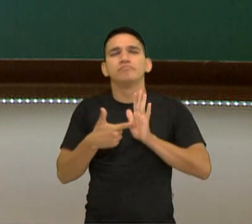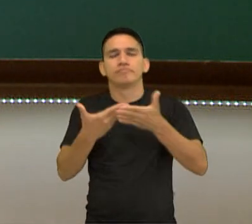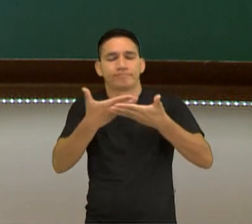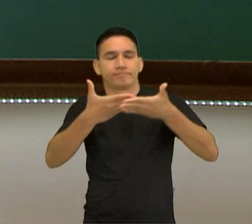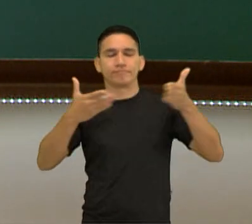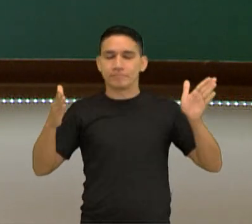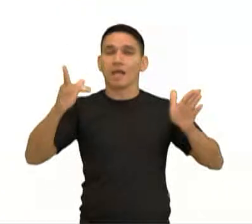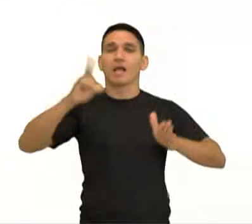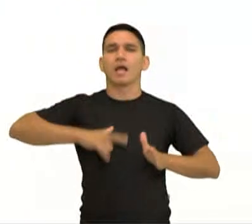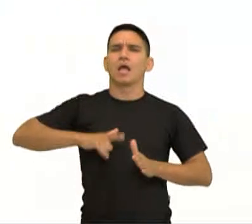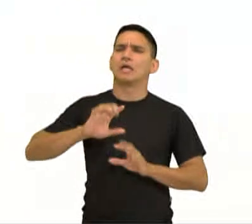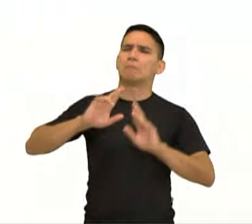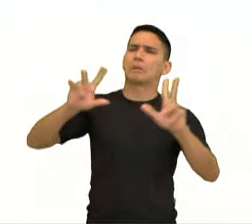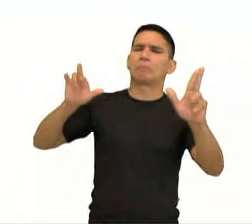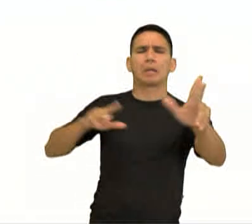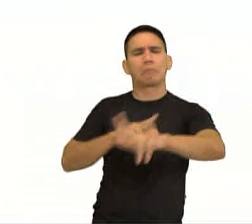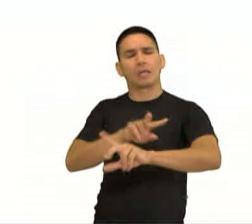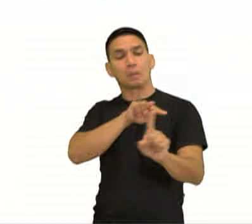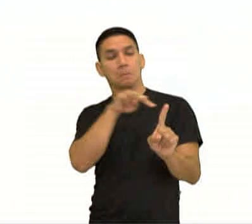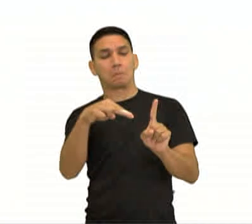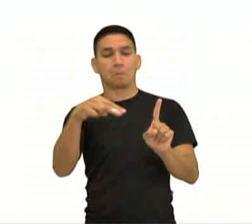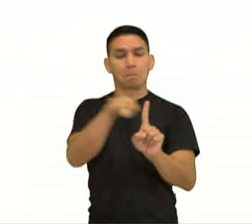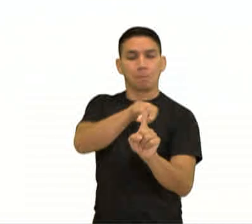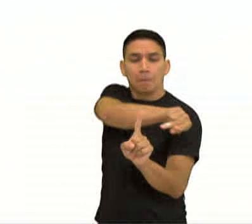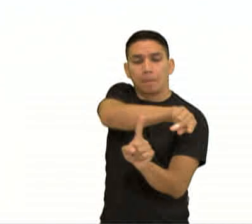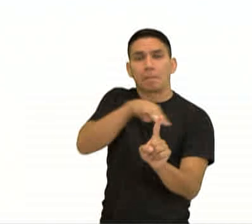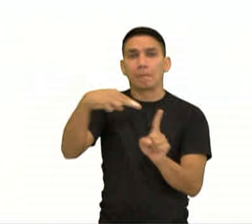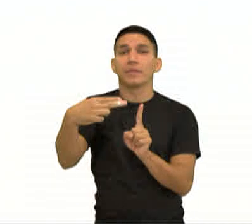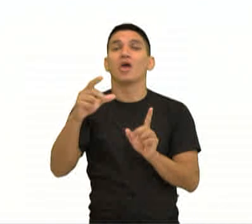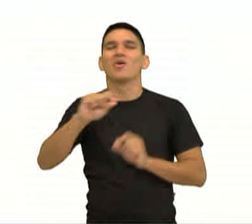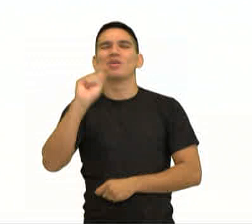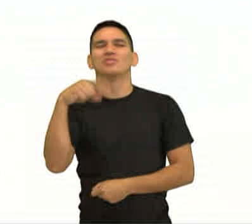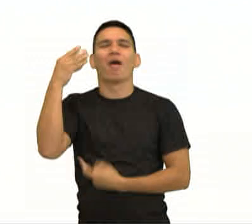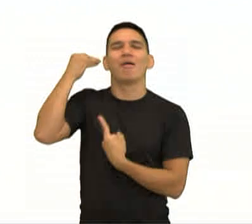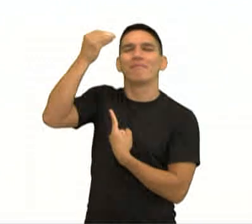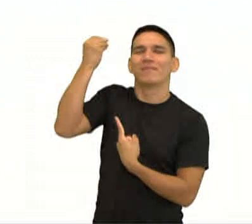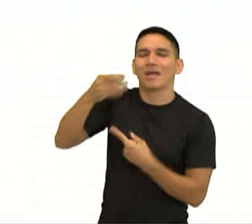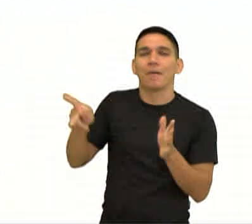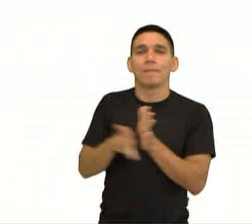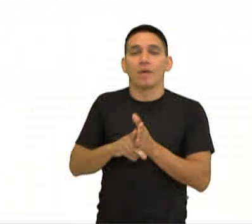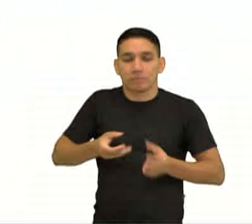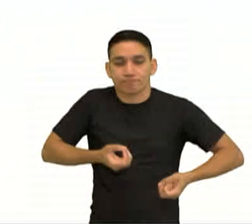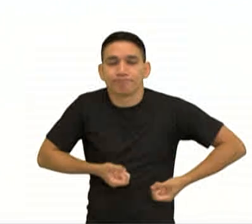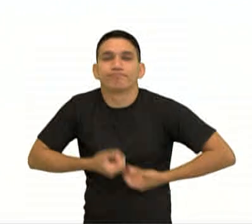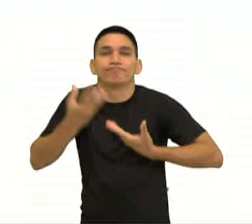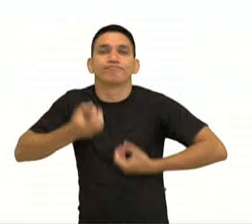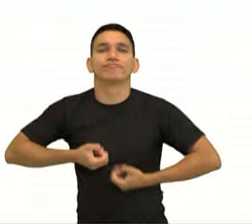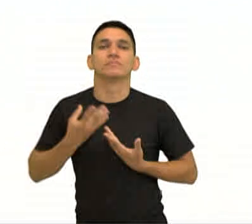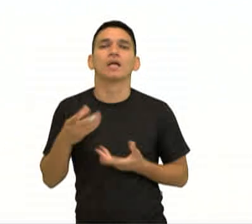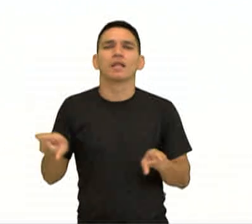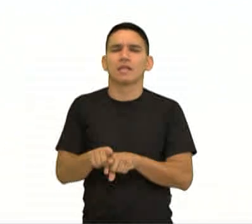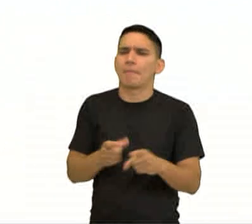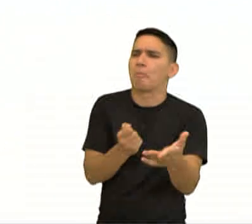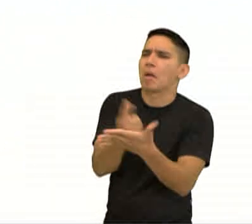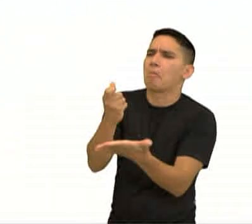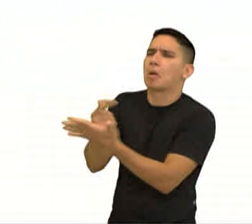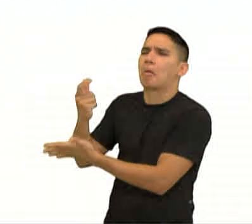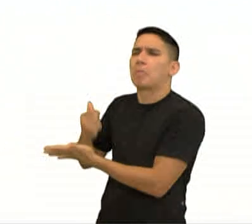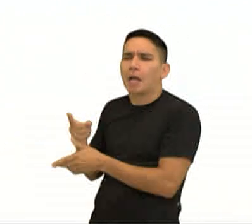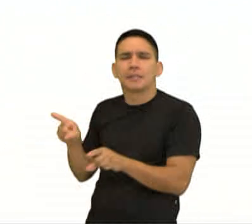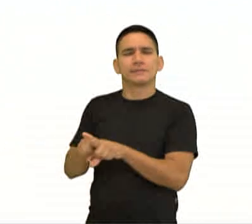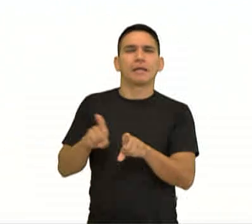diferentes leituras, a redução da nossa experiência é a função produtiva e ao consumo, o excesso de trabalho,